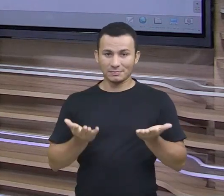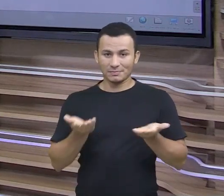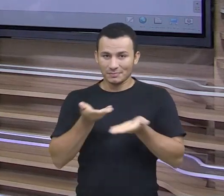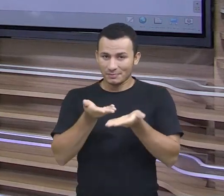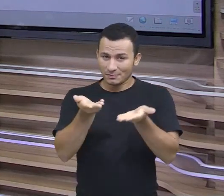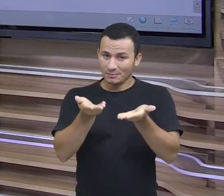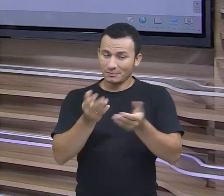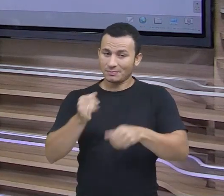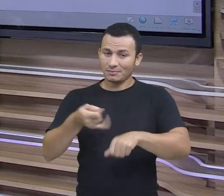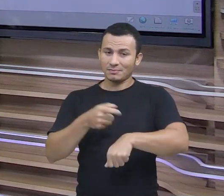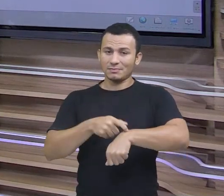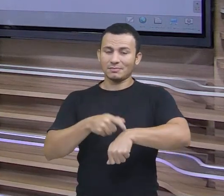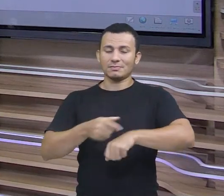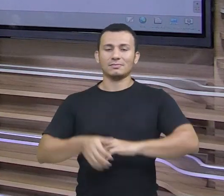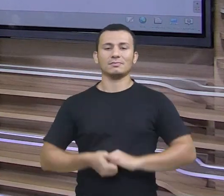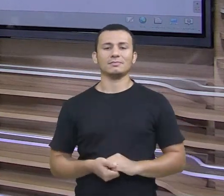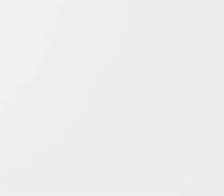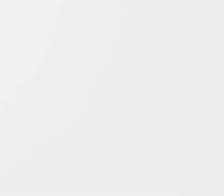com vocês!